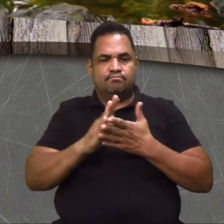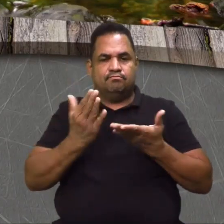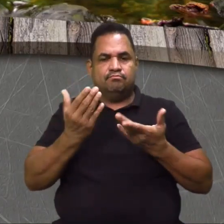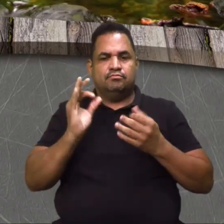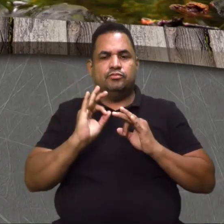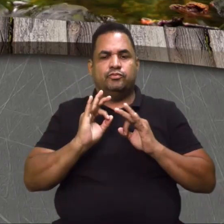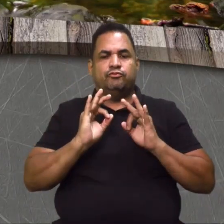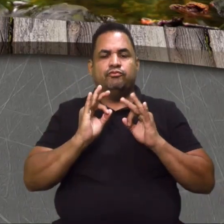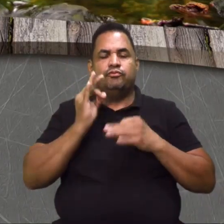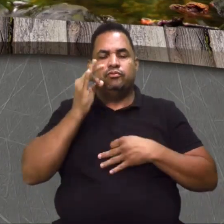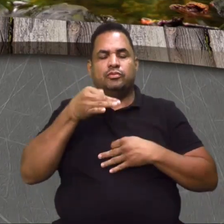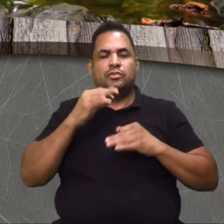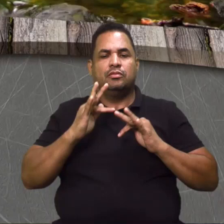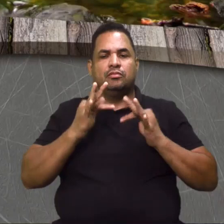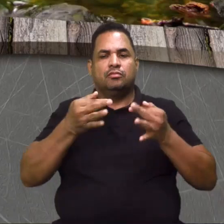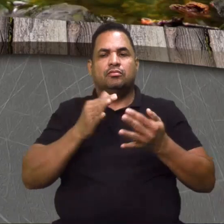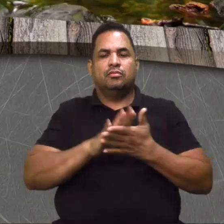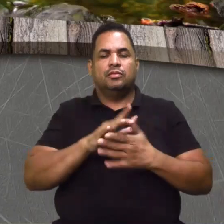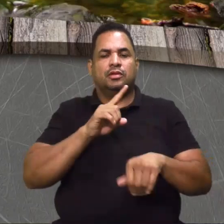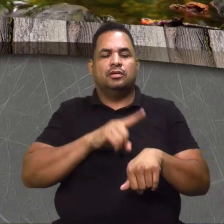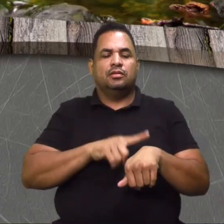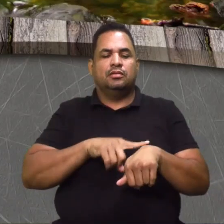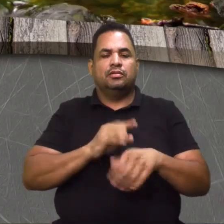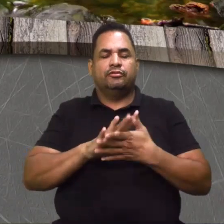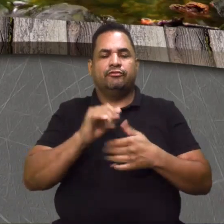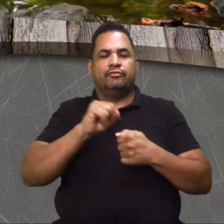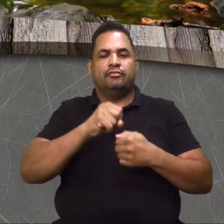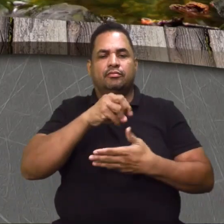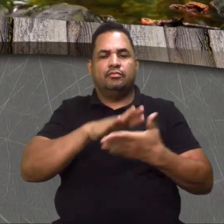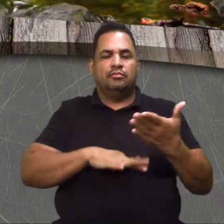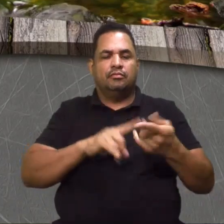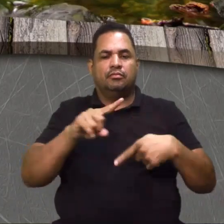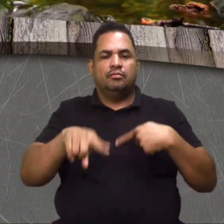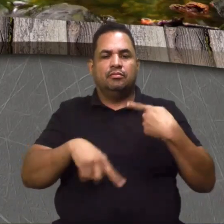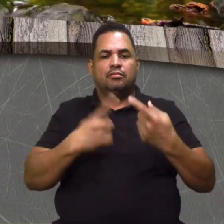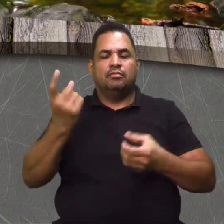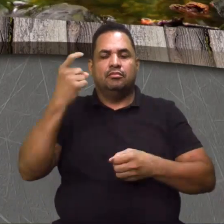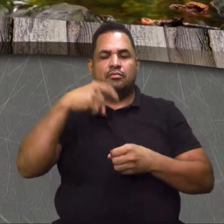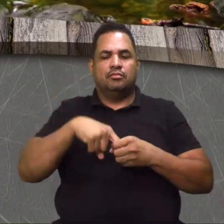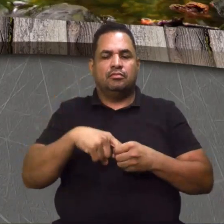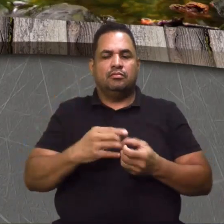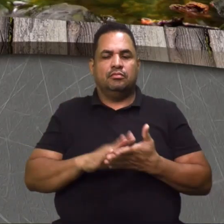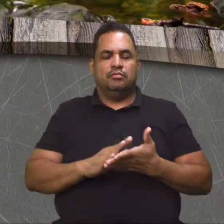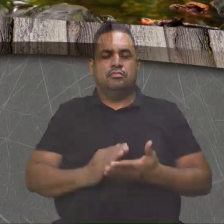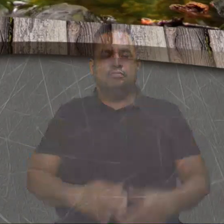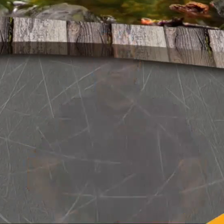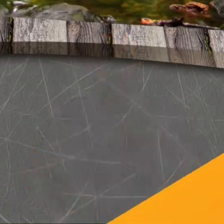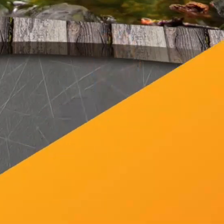final, tá bom? A gente vai dar um tempinho para você fazer a sua atividade e já já a gente retorna com você.